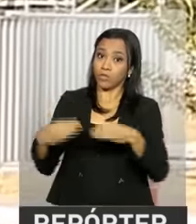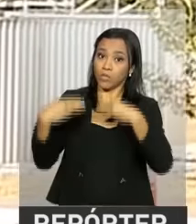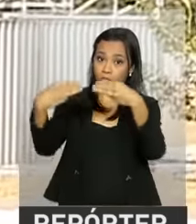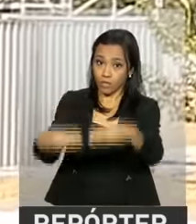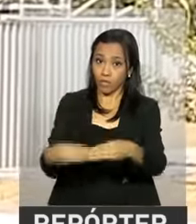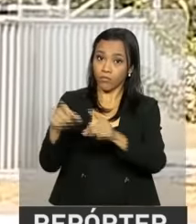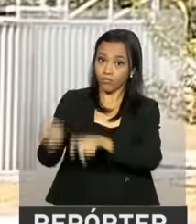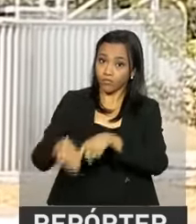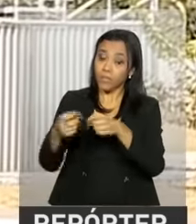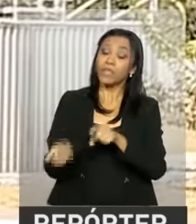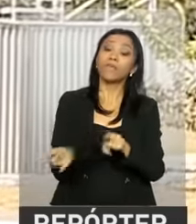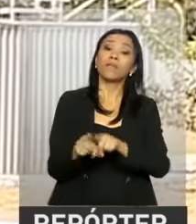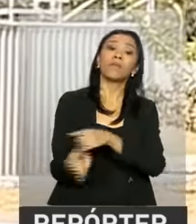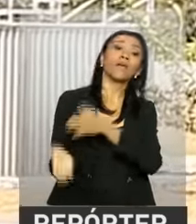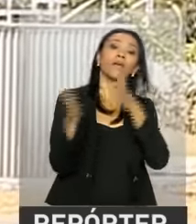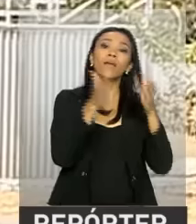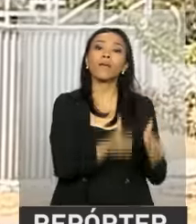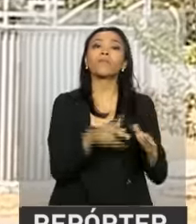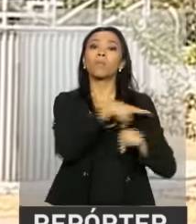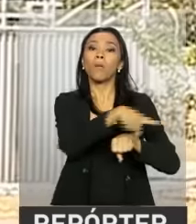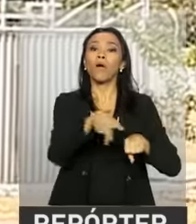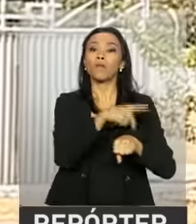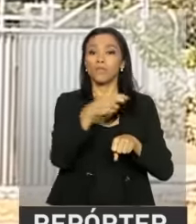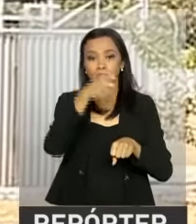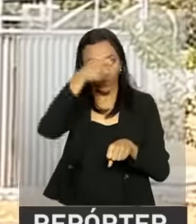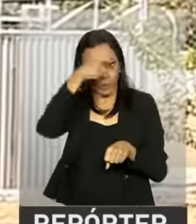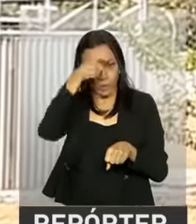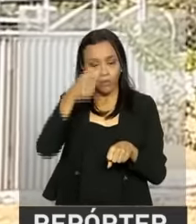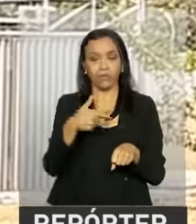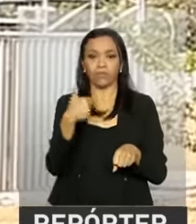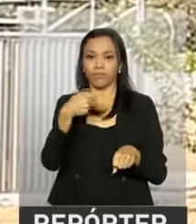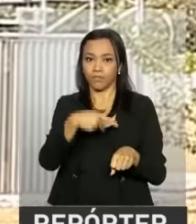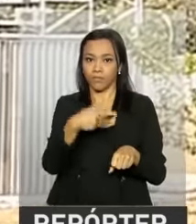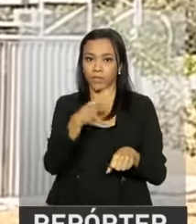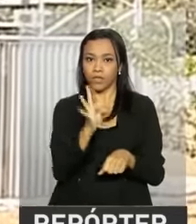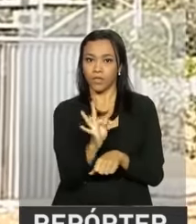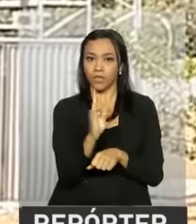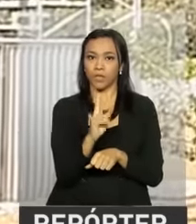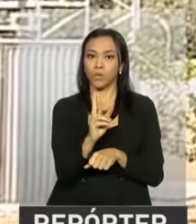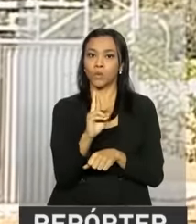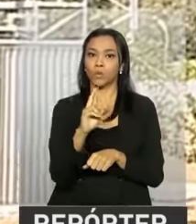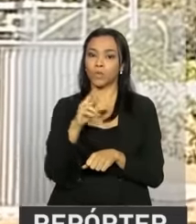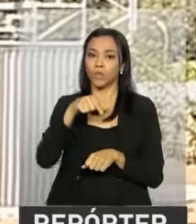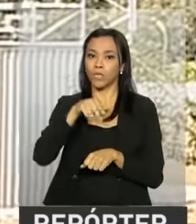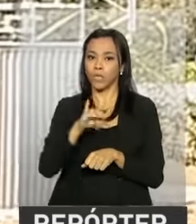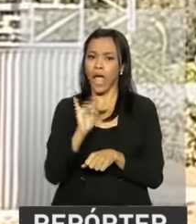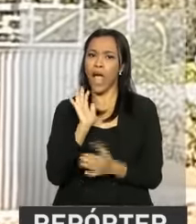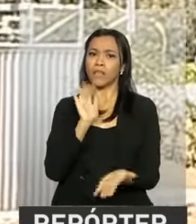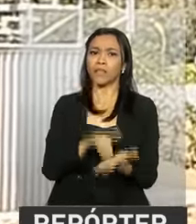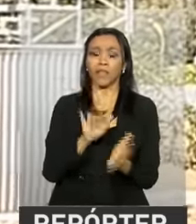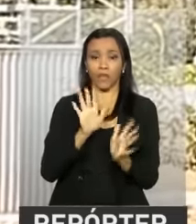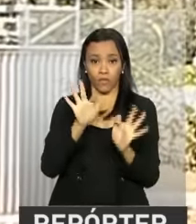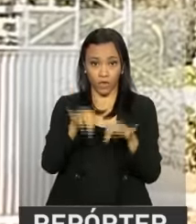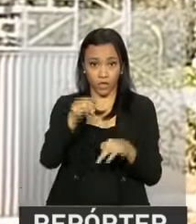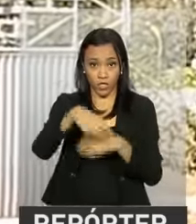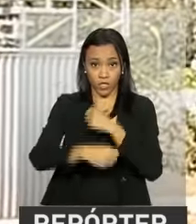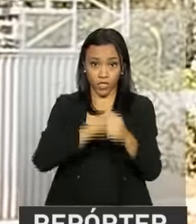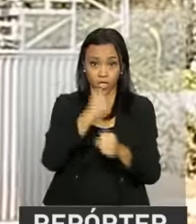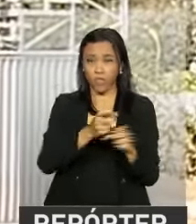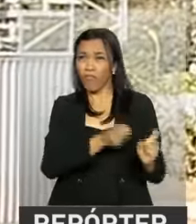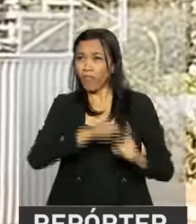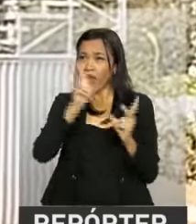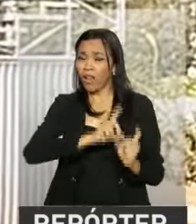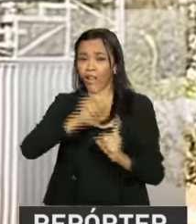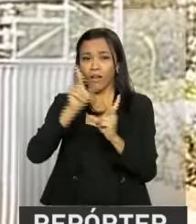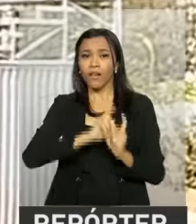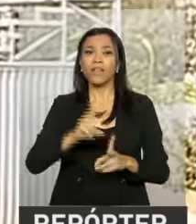autoridades veterinárias turcas com o acordo a expectativa do setor é embarcar até o final deste ano cerca de 100.000